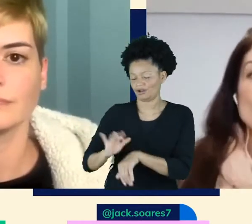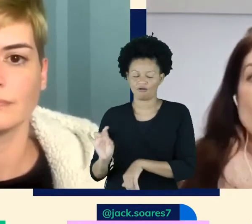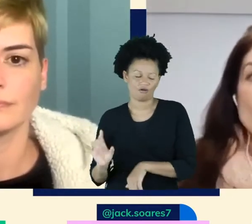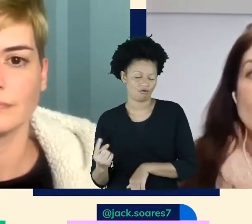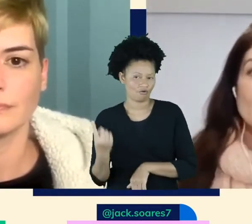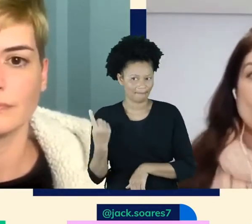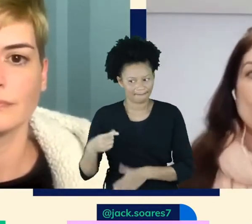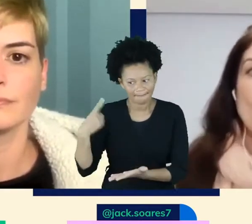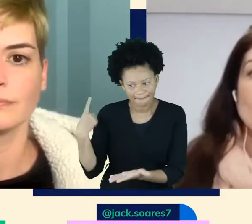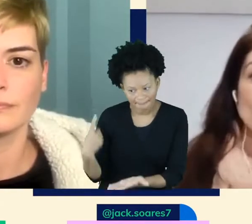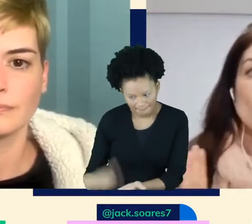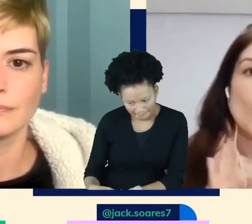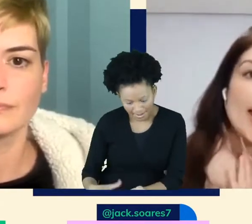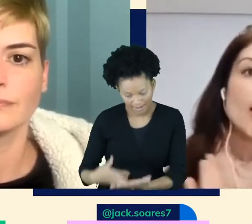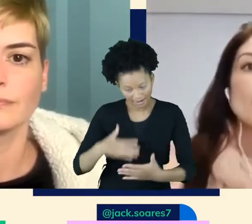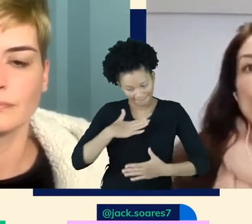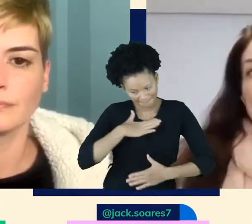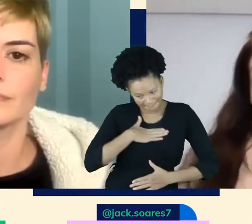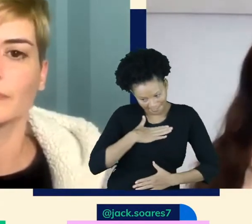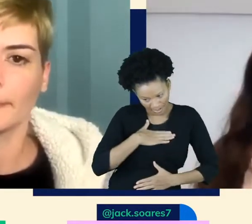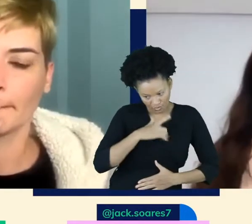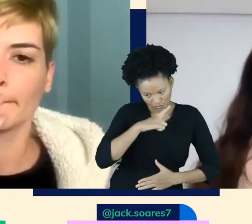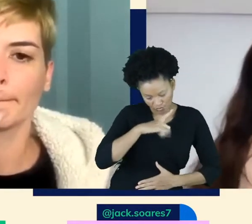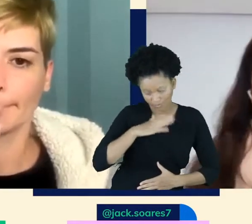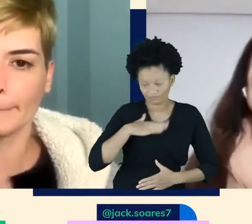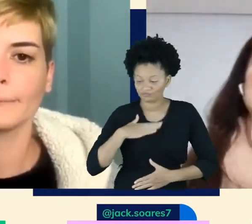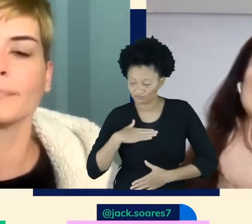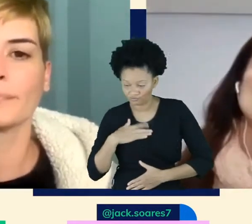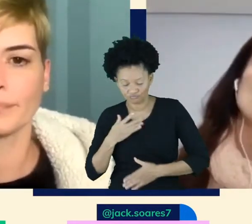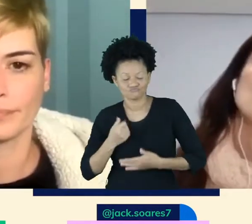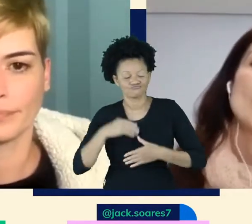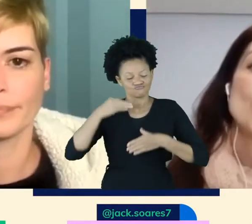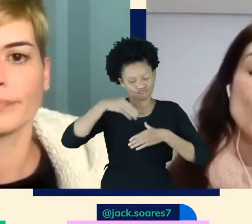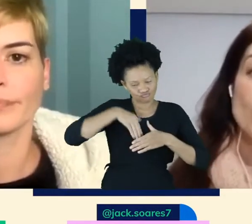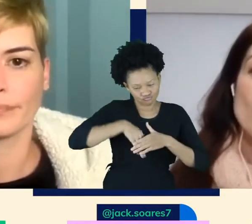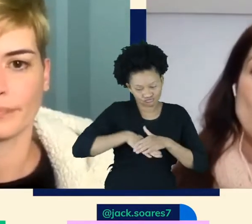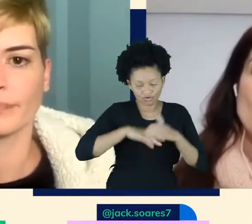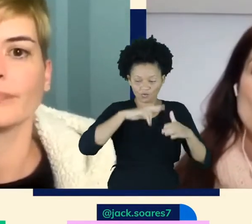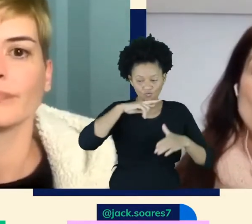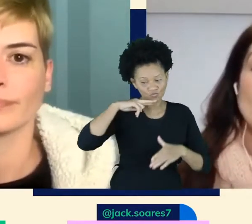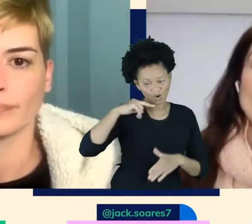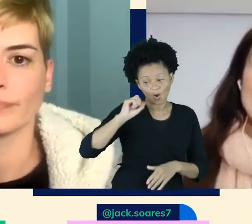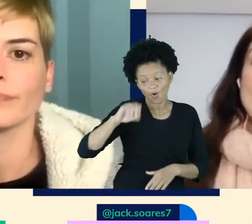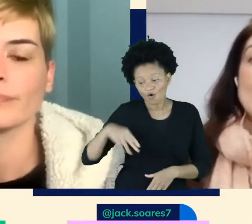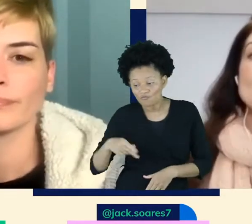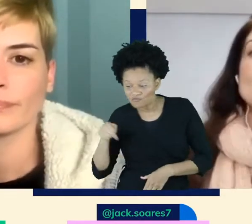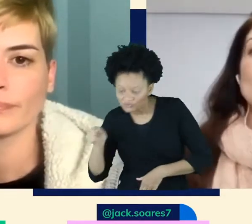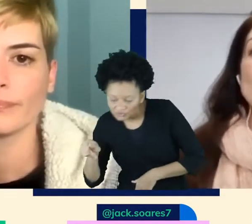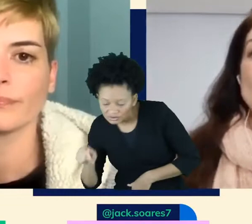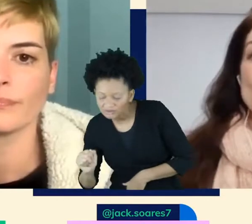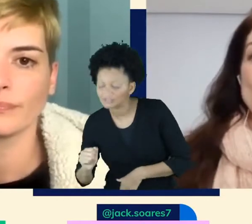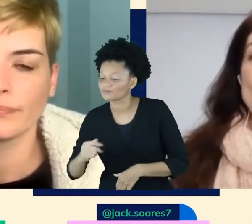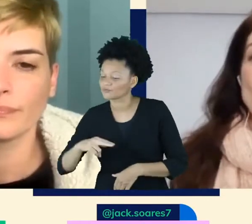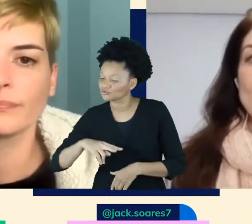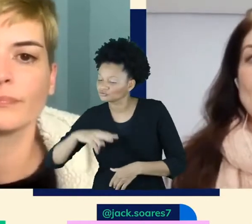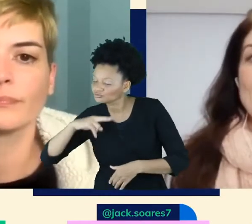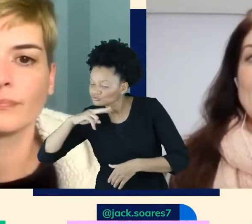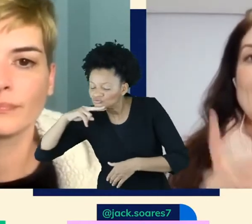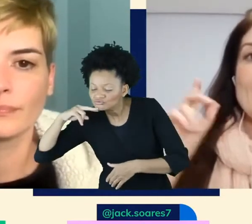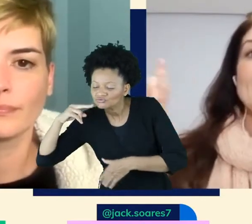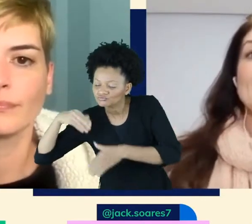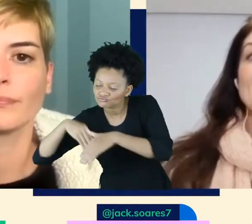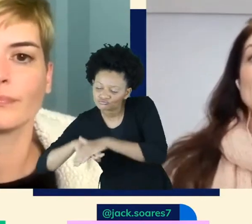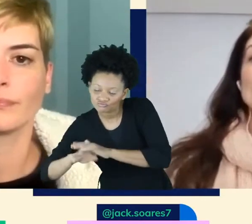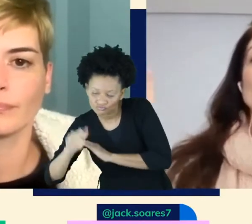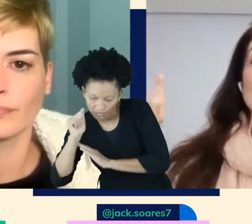um tem o seu e cada um guarda ou na cueca ou na calcinha. Mas a gente se diverte de outras formas no banho. Esse limite